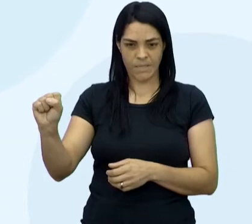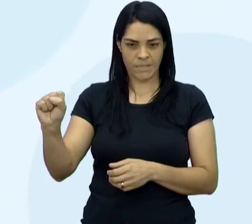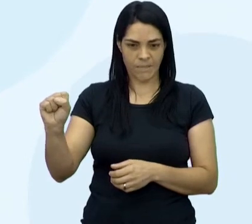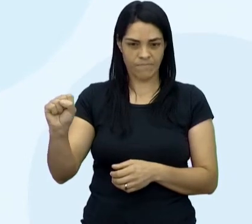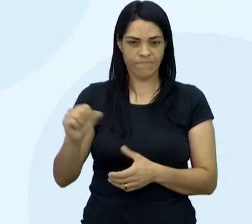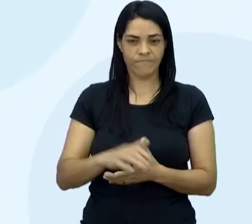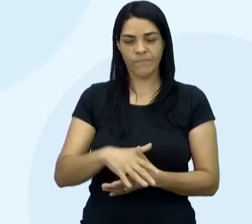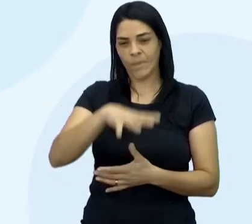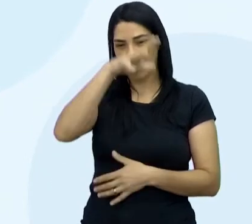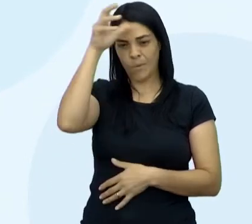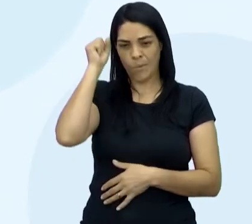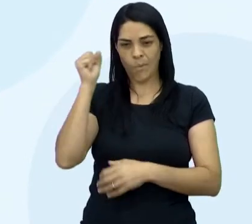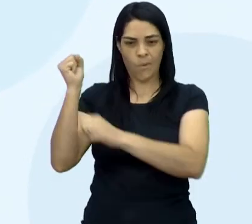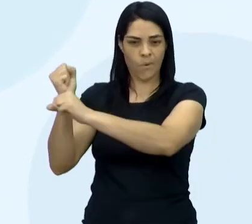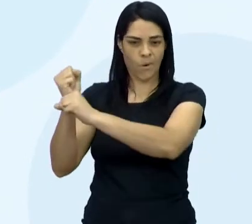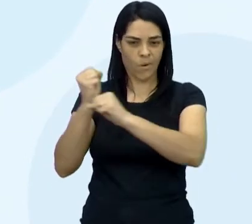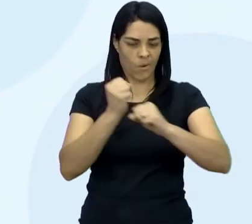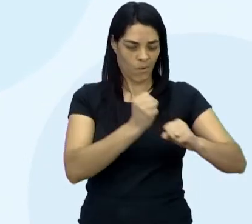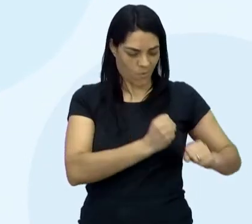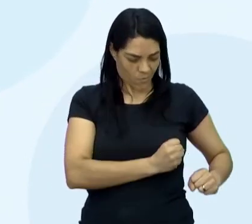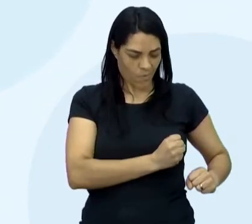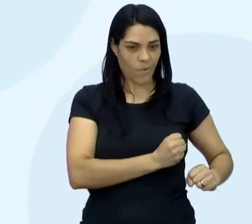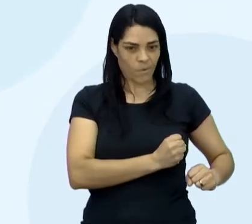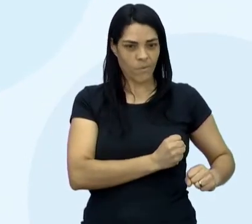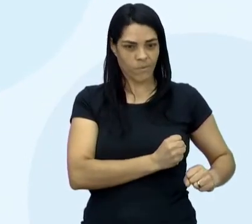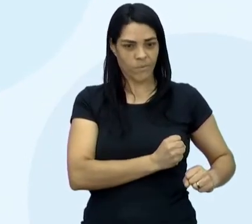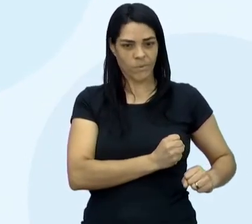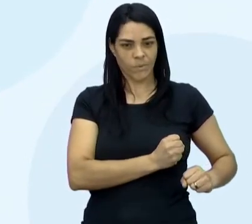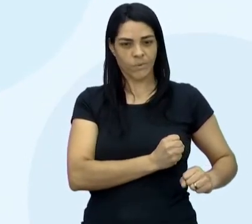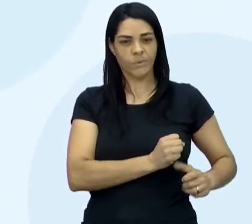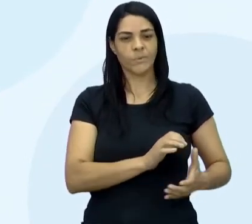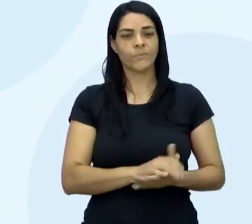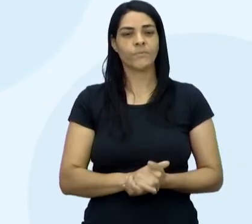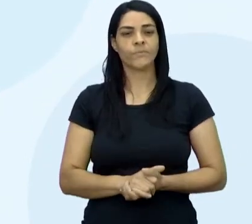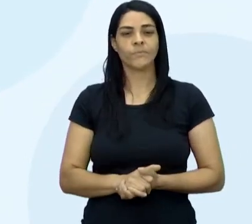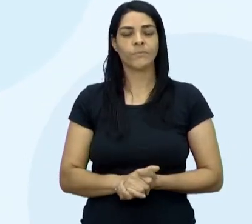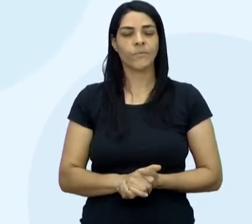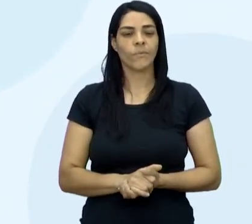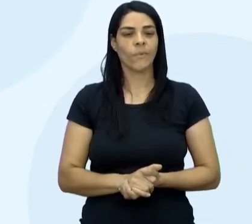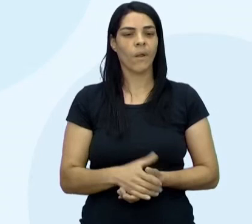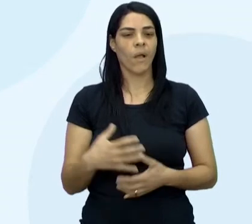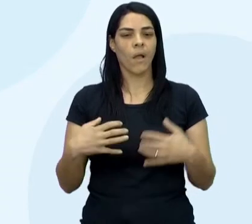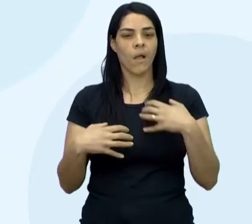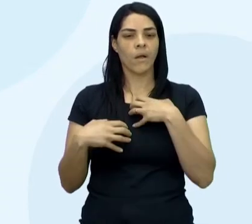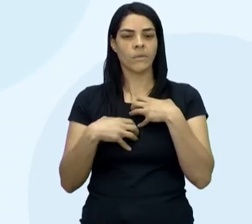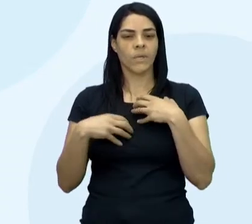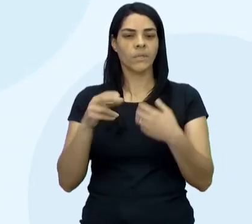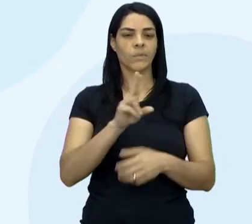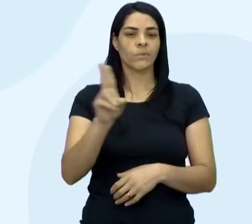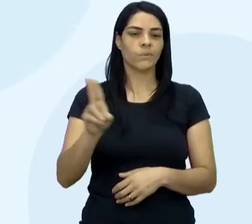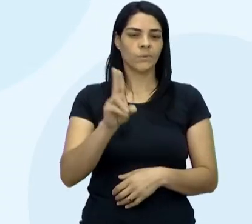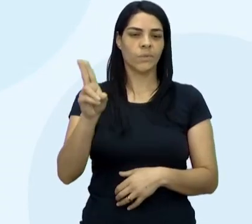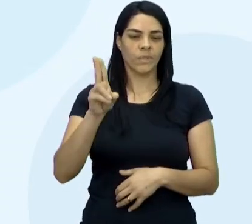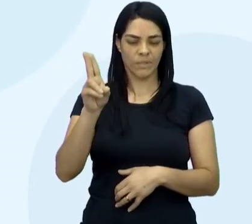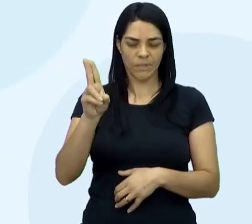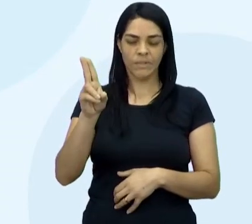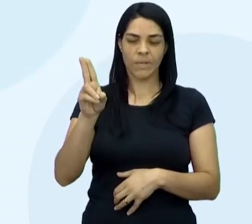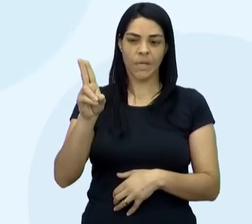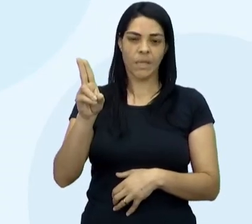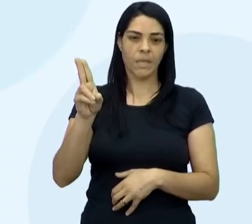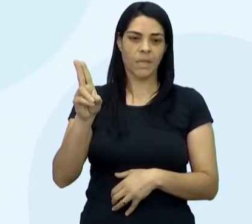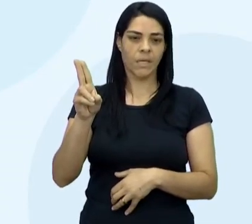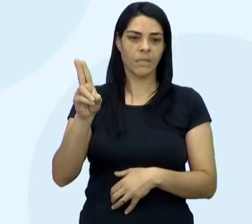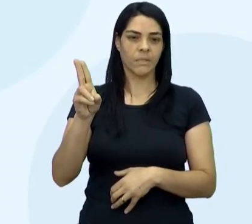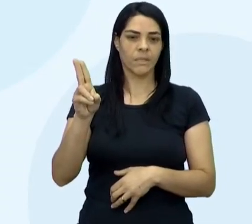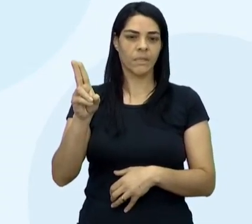Alagoas né e os quilombos foram uma forma aí bem utilizada bastante utilizada de